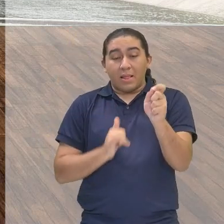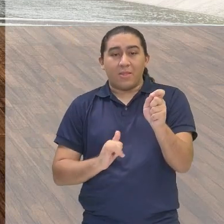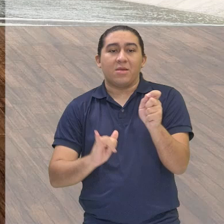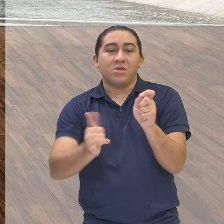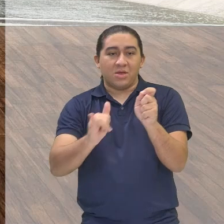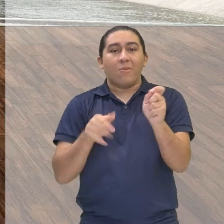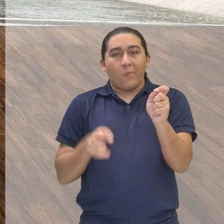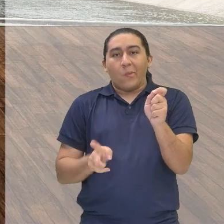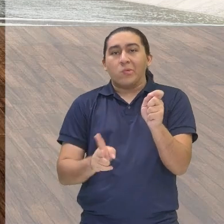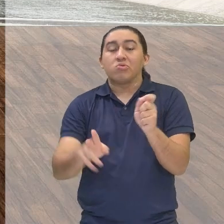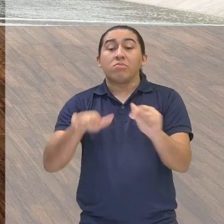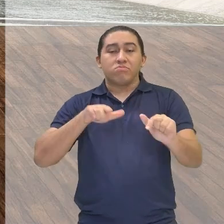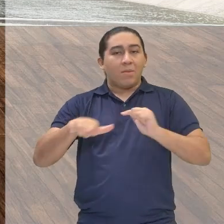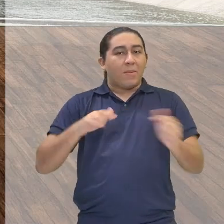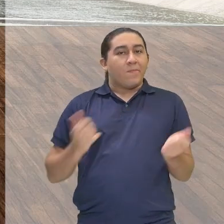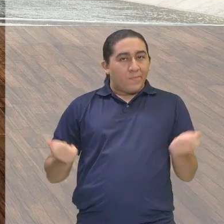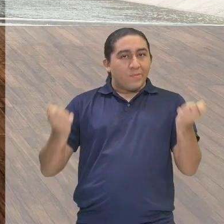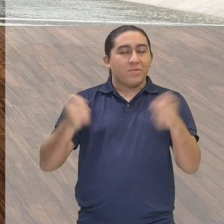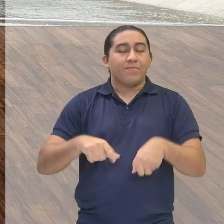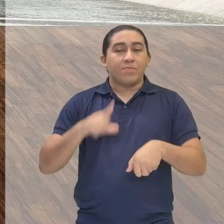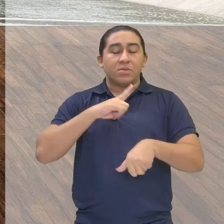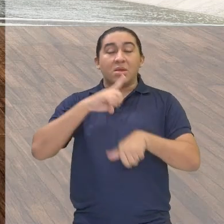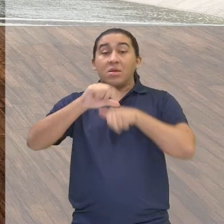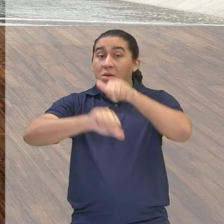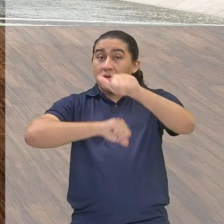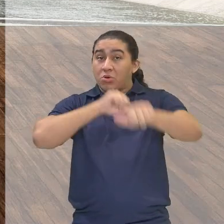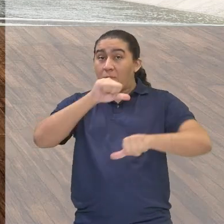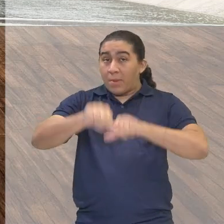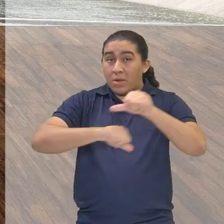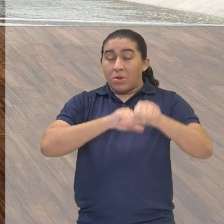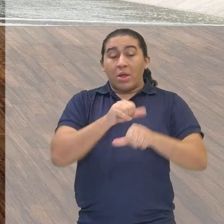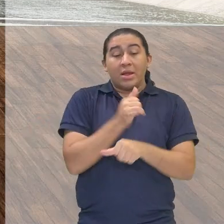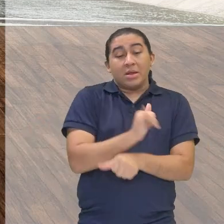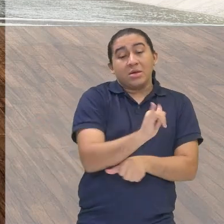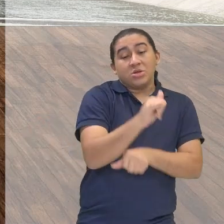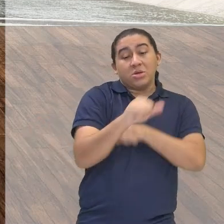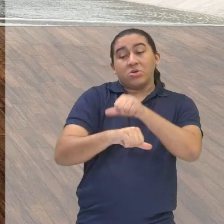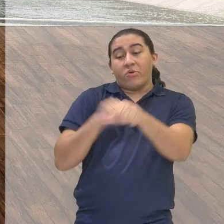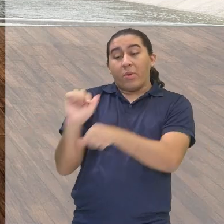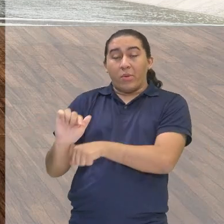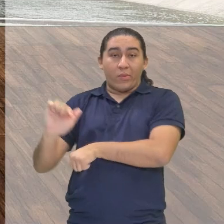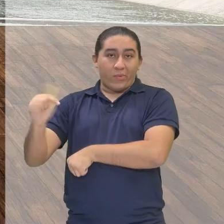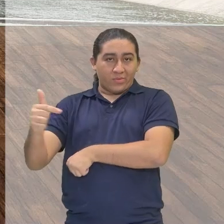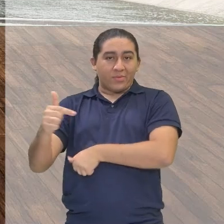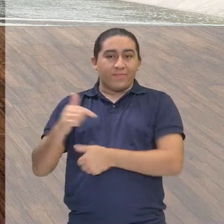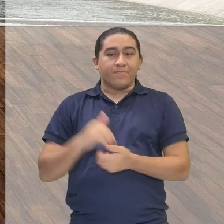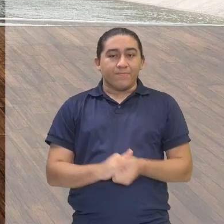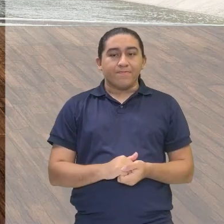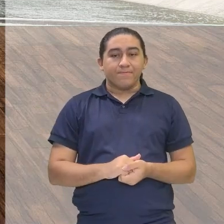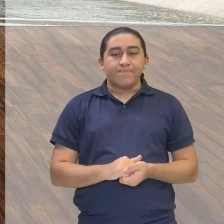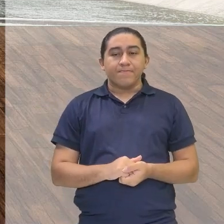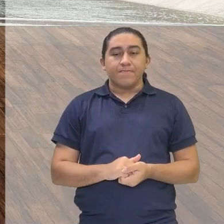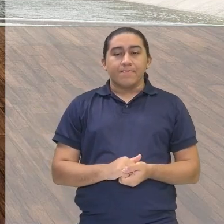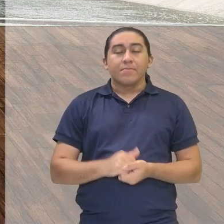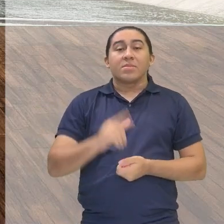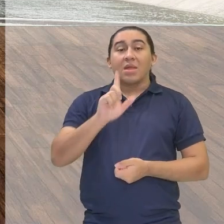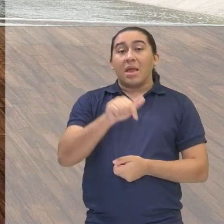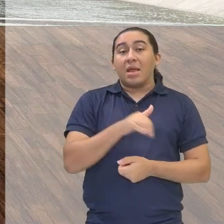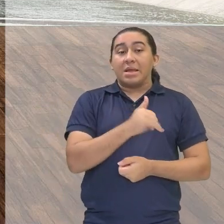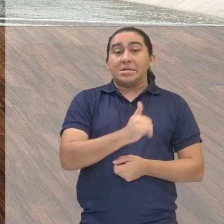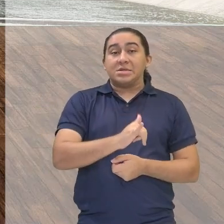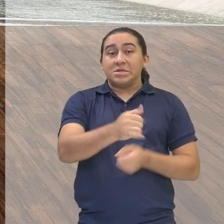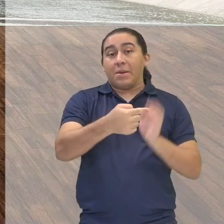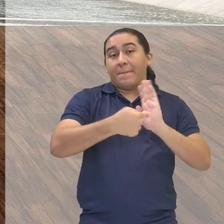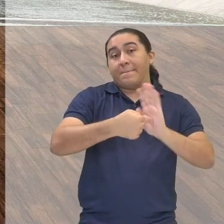energia, que ela está transformando uma modalidade de energia em outra. As hidrelétricas, elas transformam energia